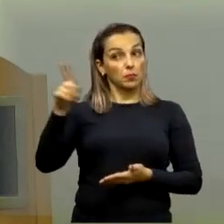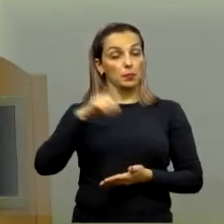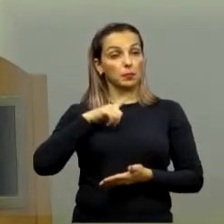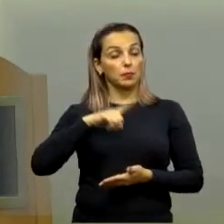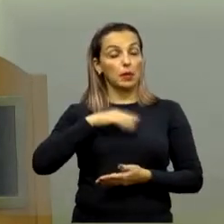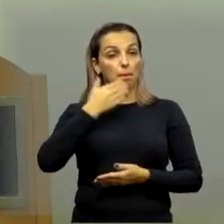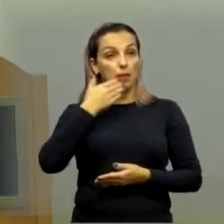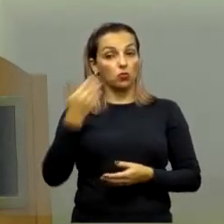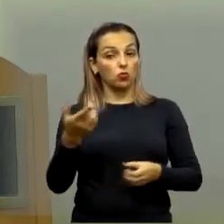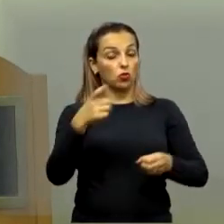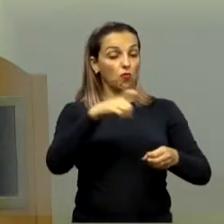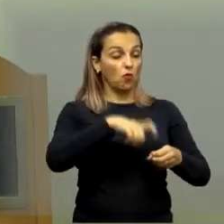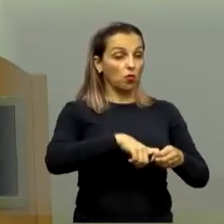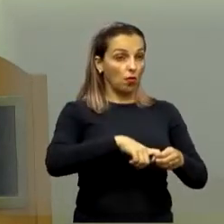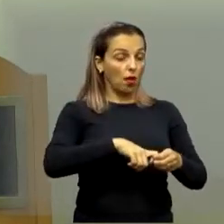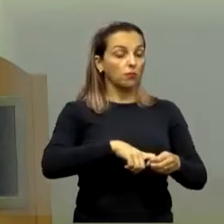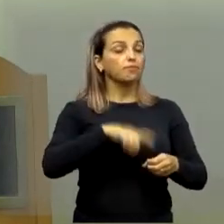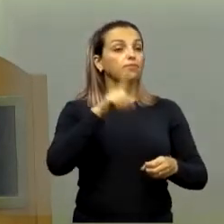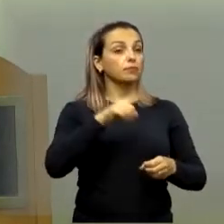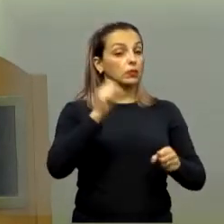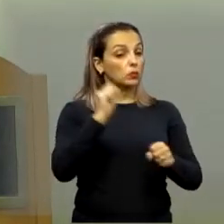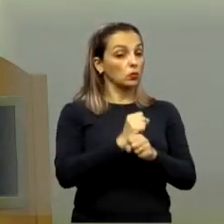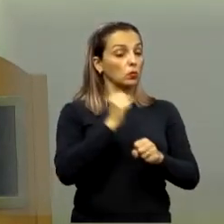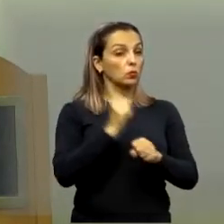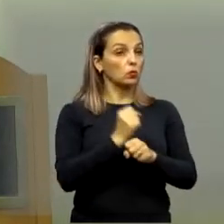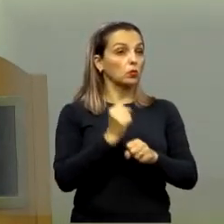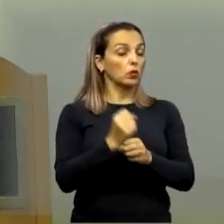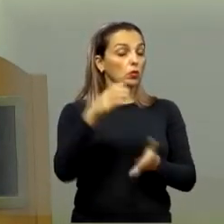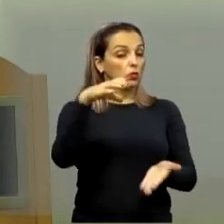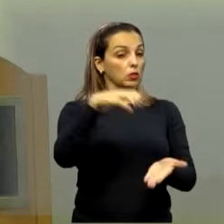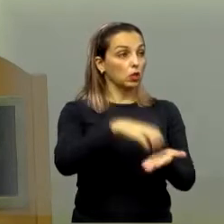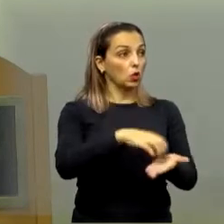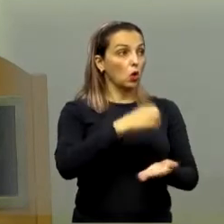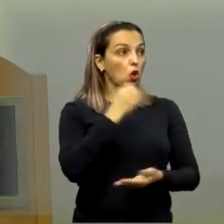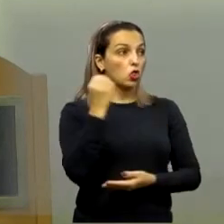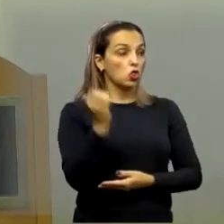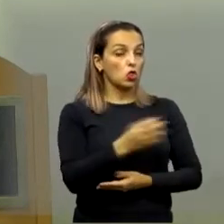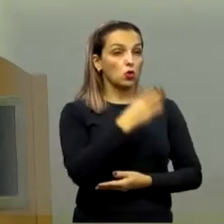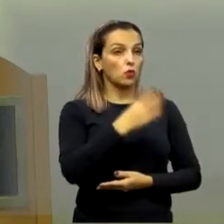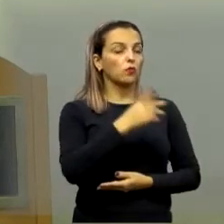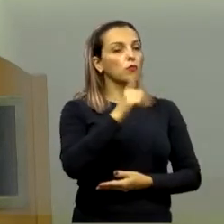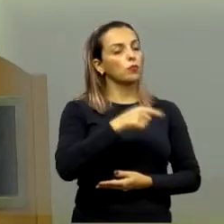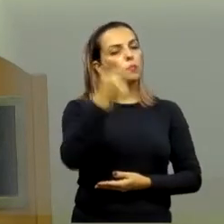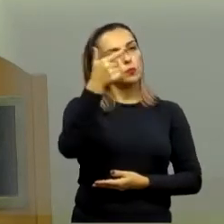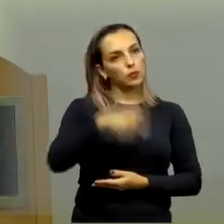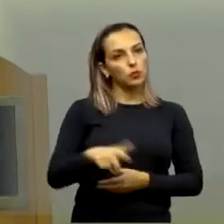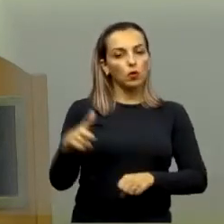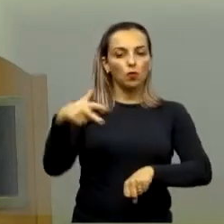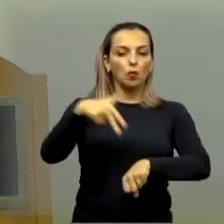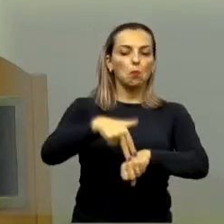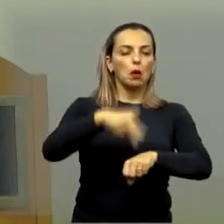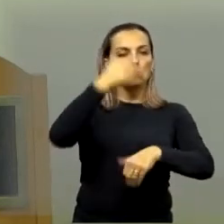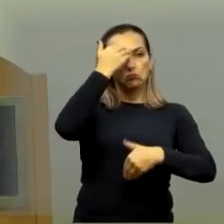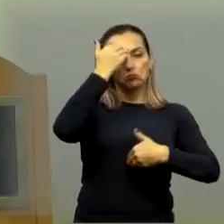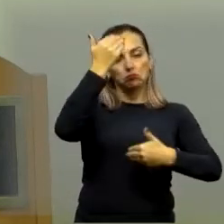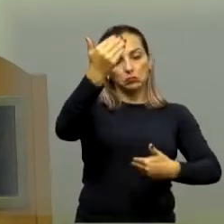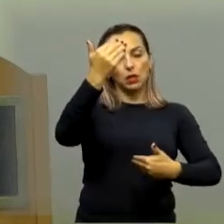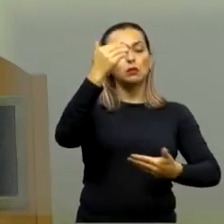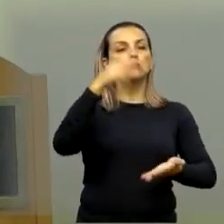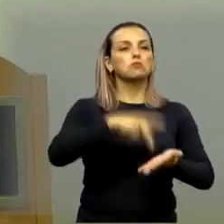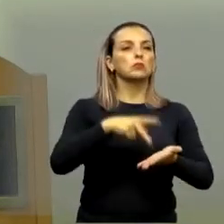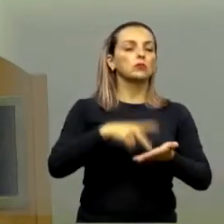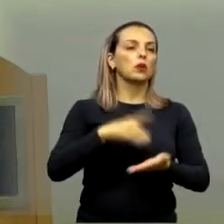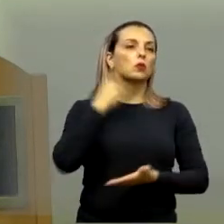pedindo para que voltasse eu posto para lá que construir sua unidade Nova então mais uma vez havendo essa Tribuna aqui só agradecer